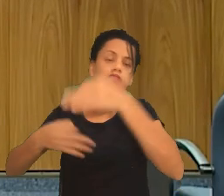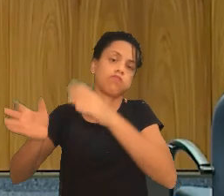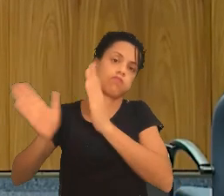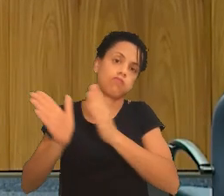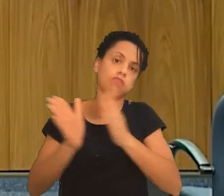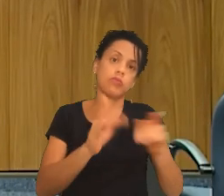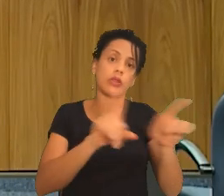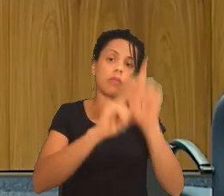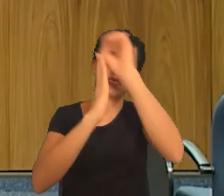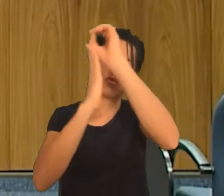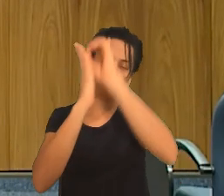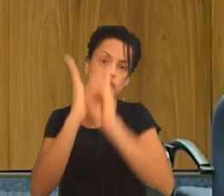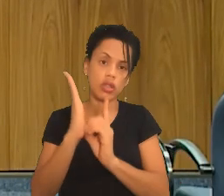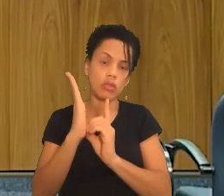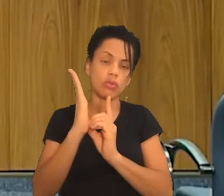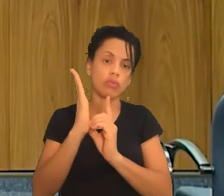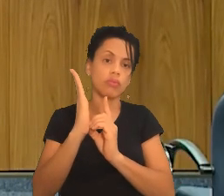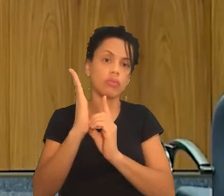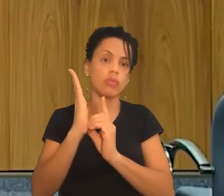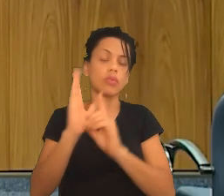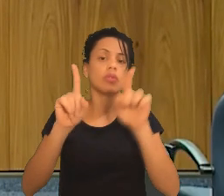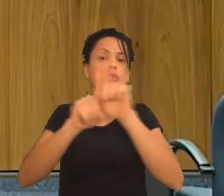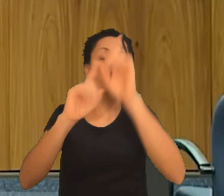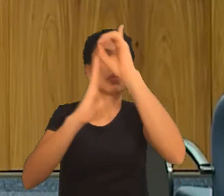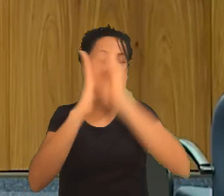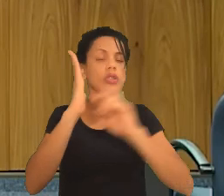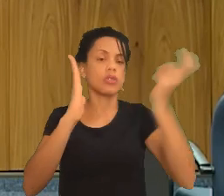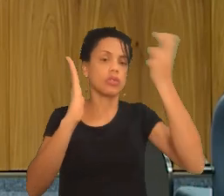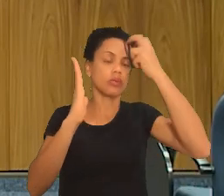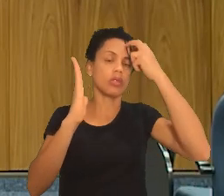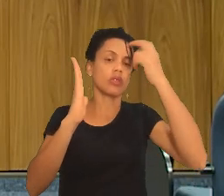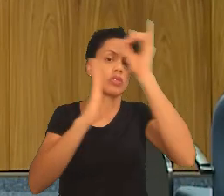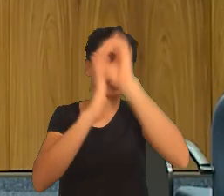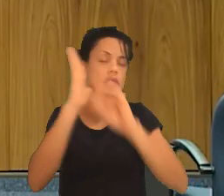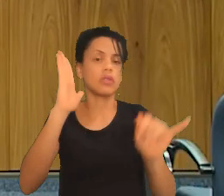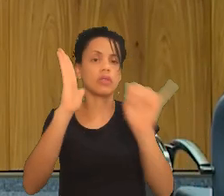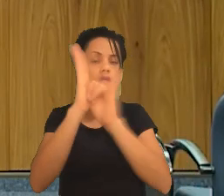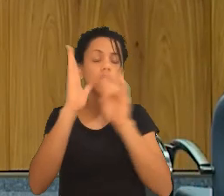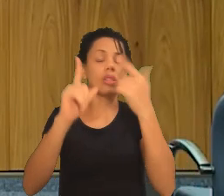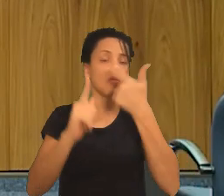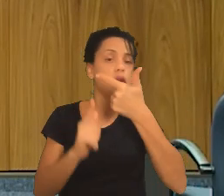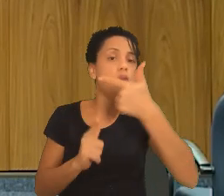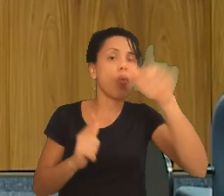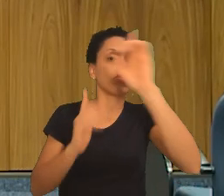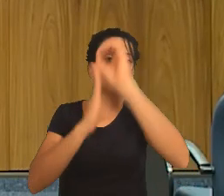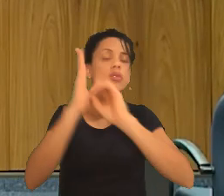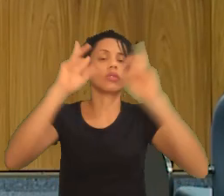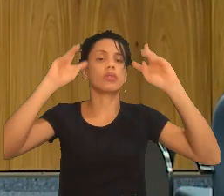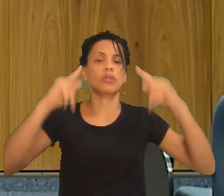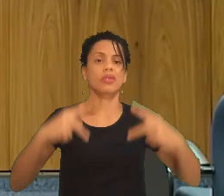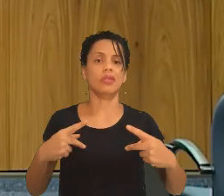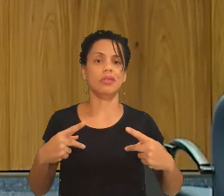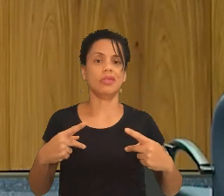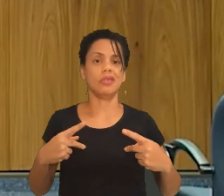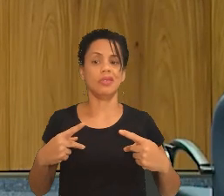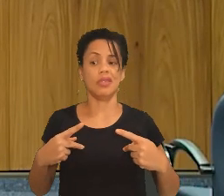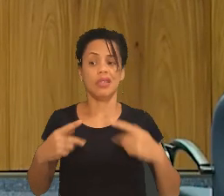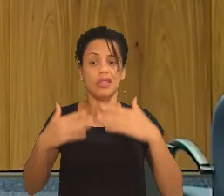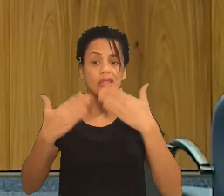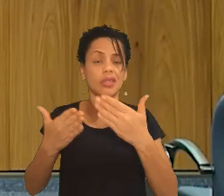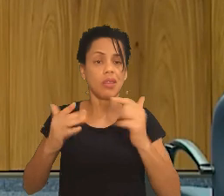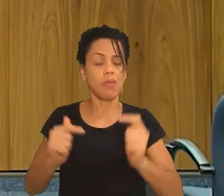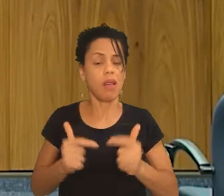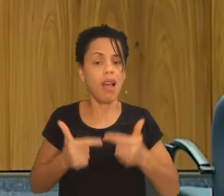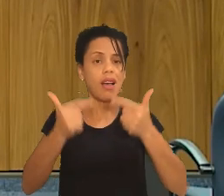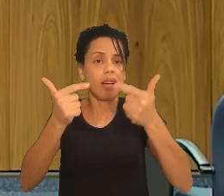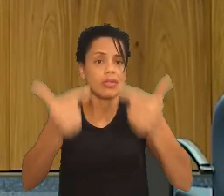de autodeterminação, direitos culturais, de identidade e outros direitos humanos. Então, a ação que pede uma anistia coletiva